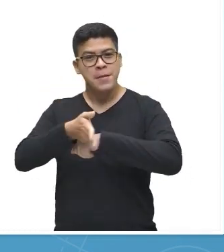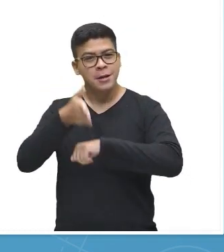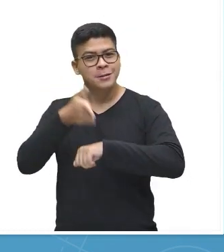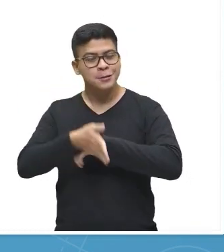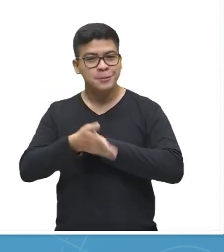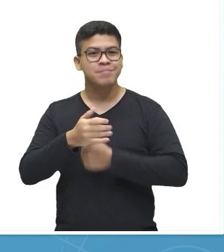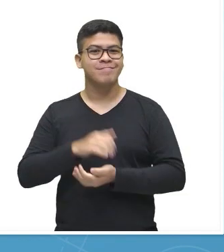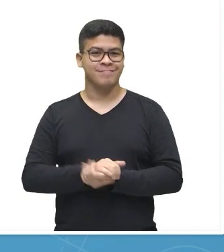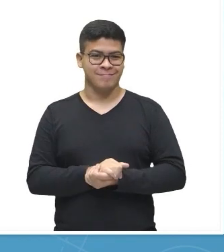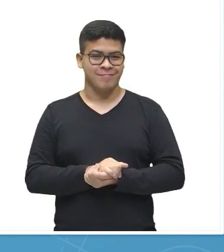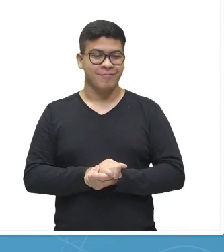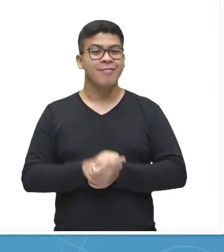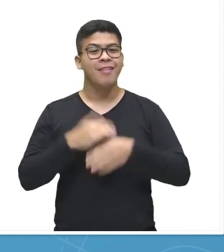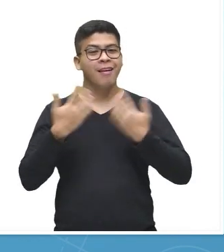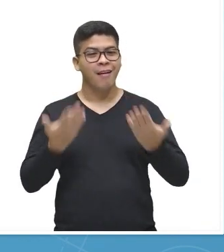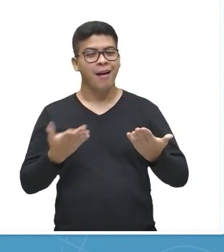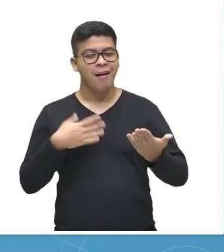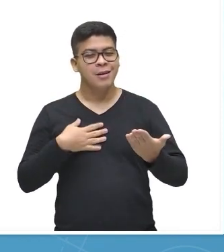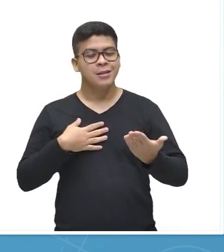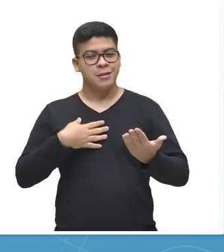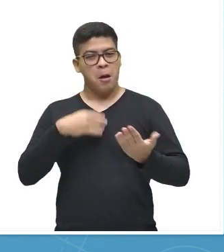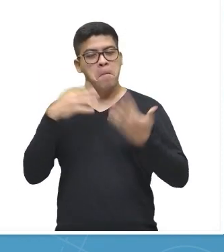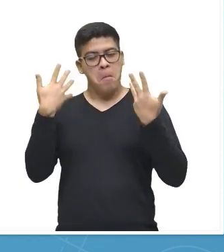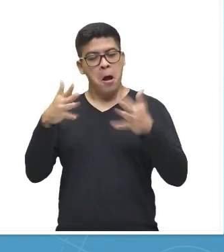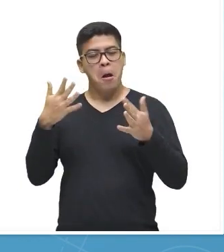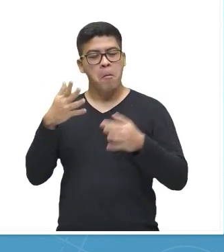vocês. Parabéns por estarem antenados,